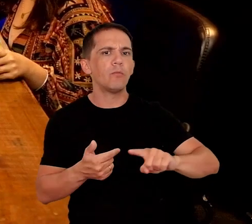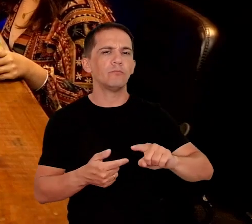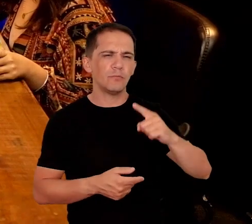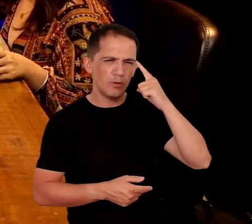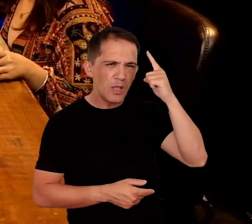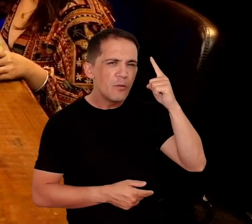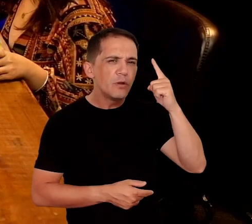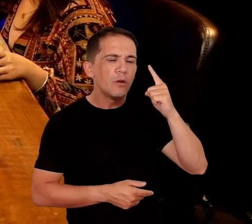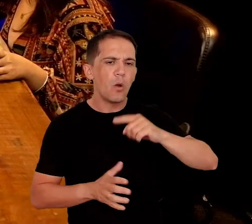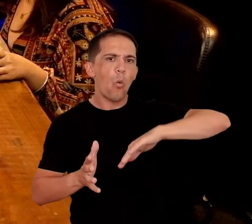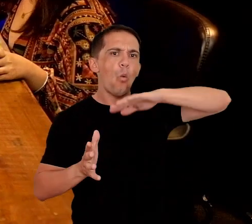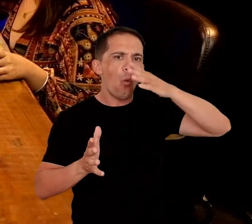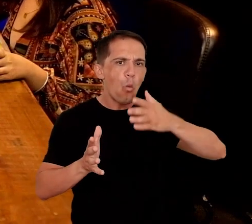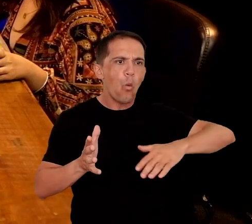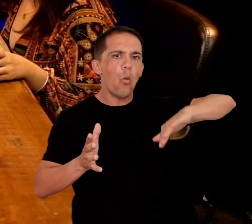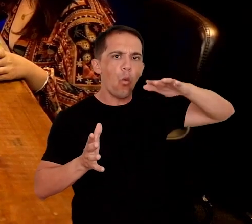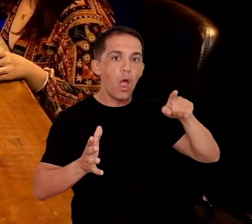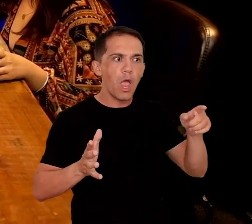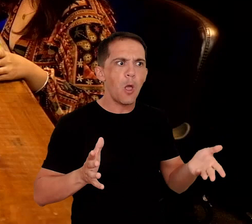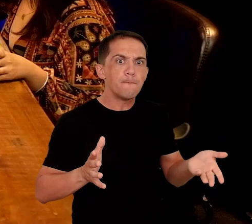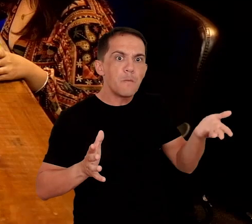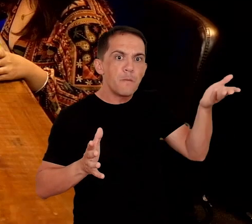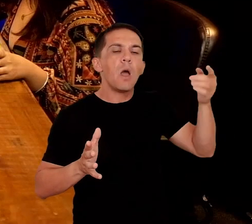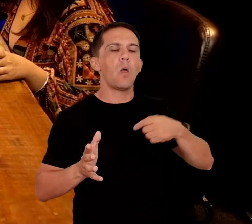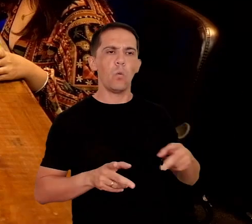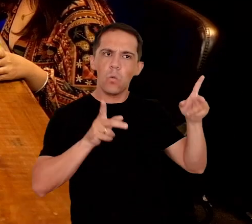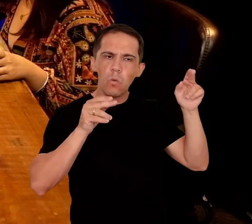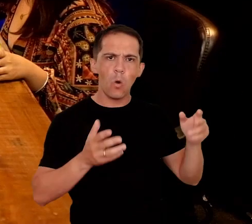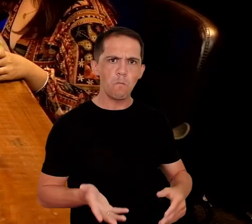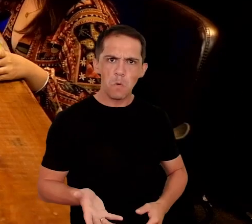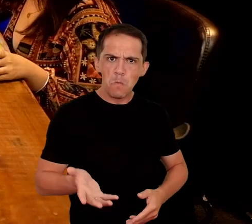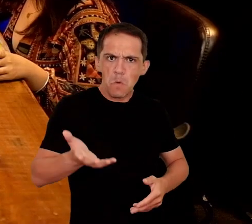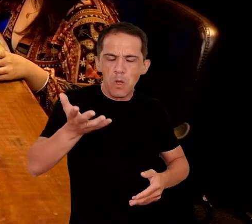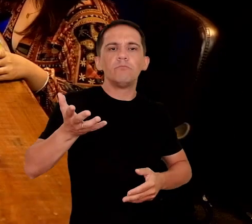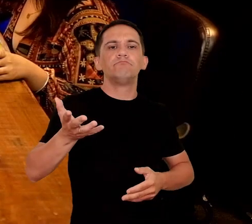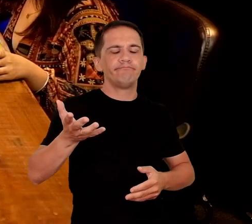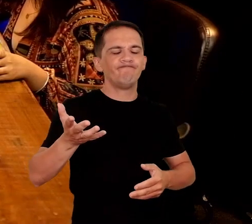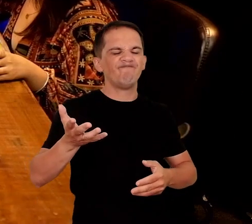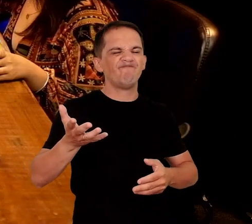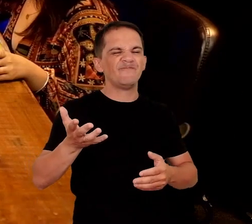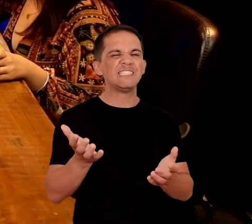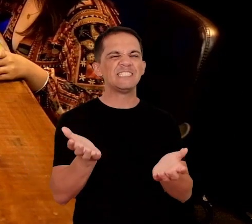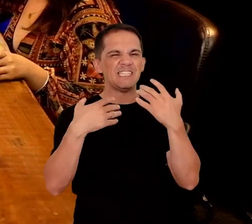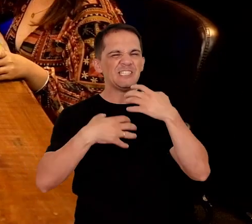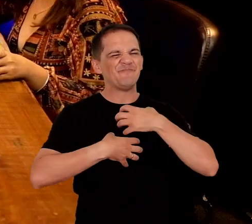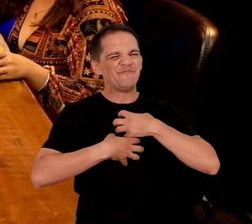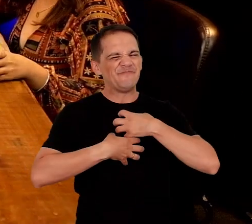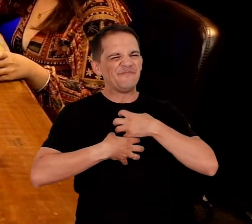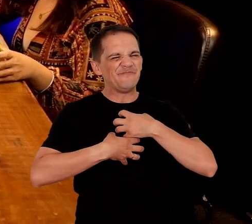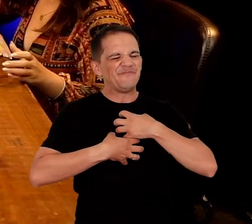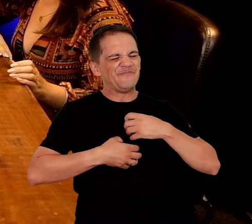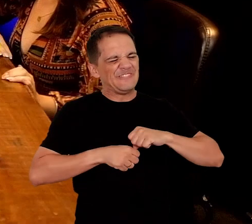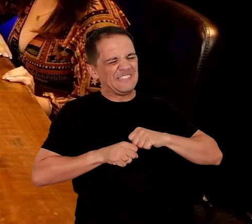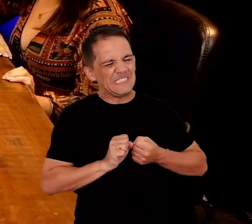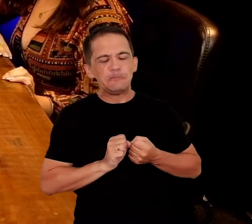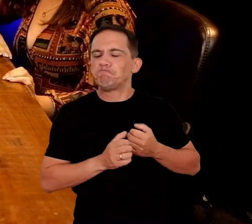português eu tenho que colocar na minha expressão, né, e por mais que às vezes me doa, assim. É bem difícil. Difícil